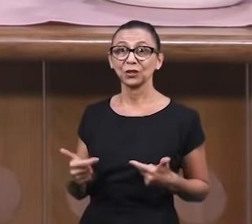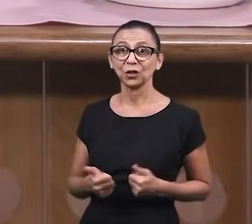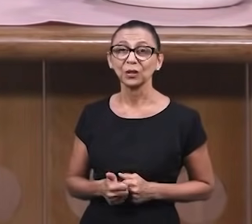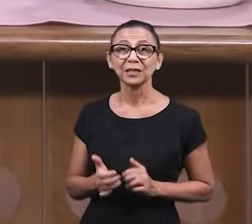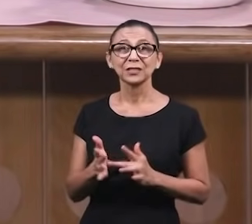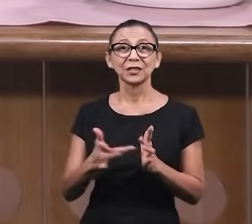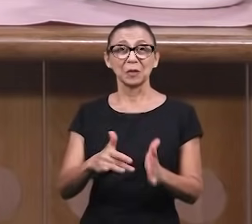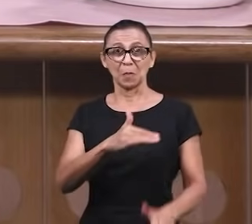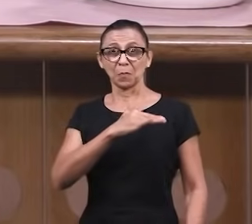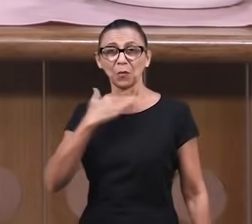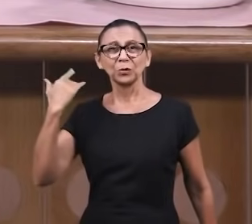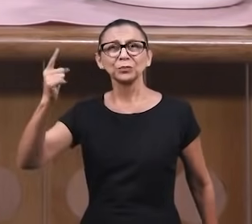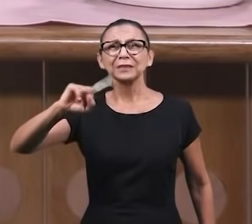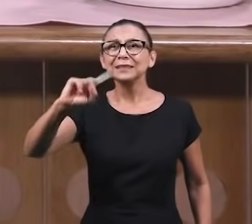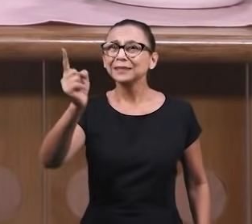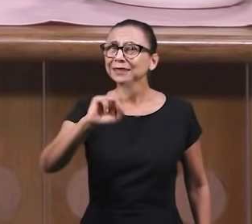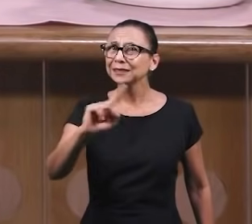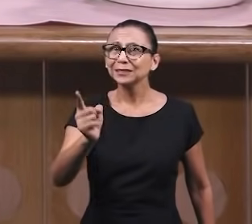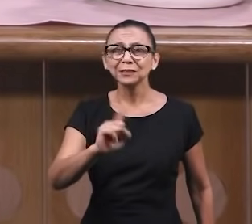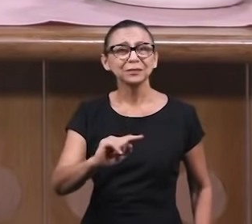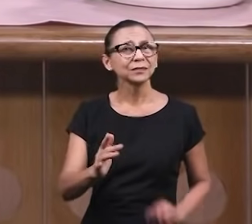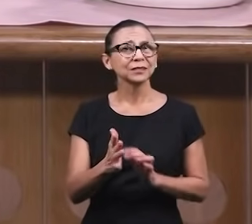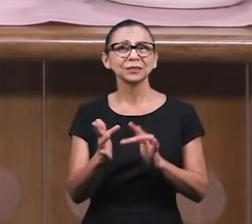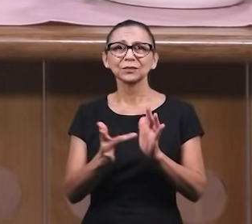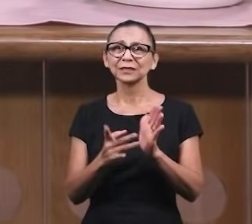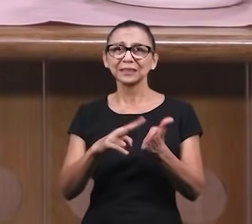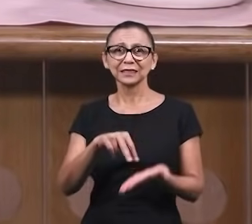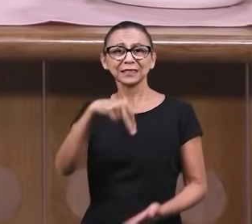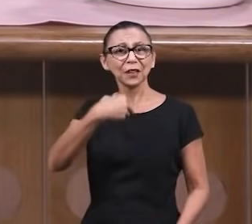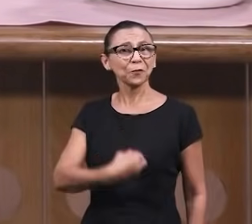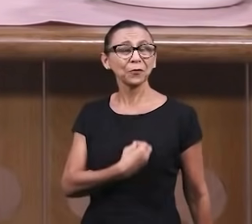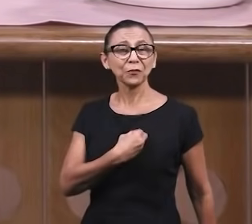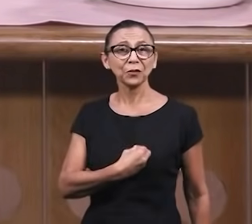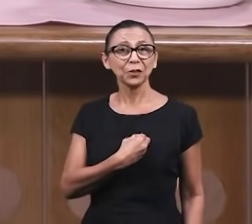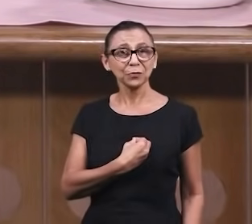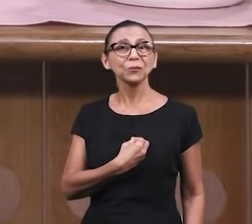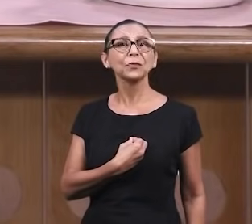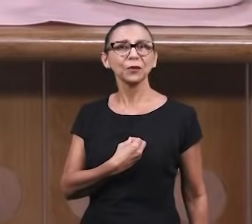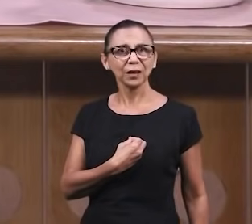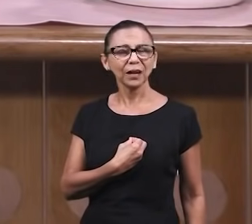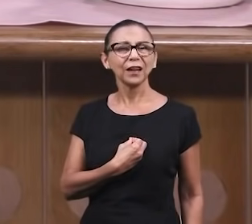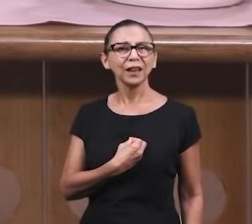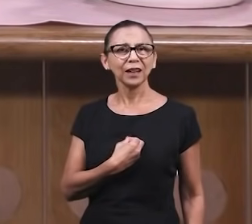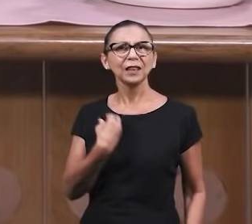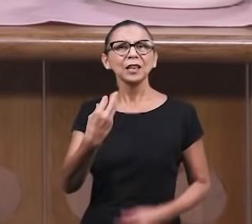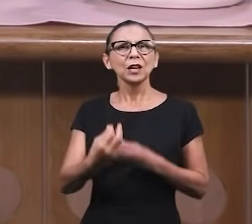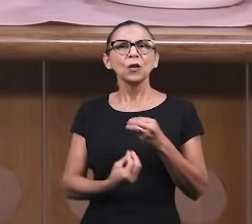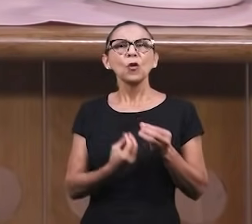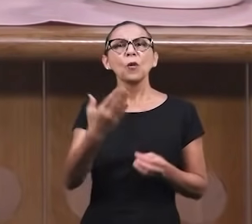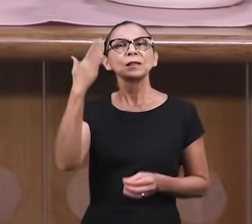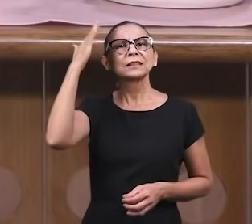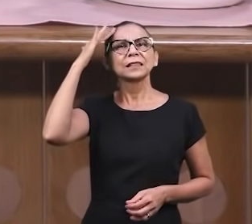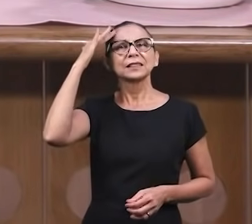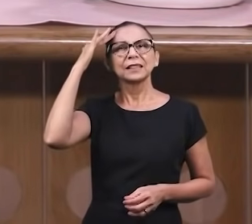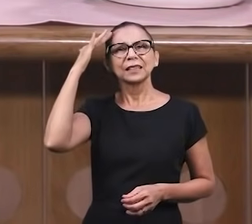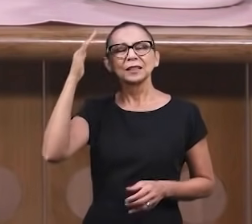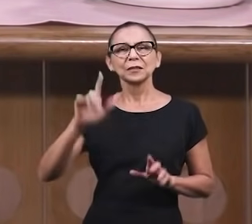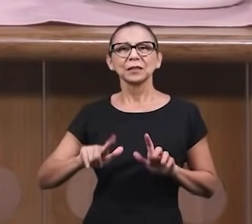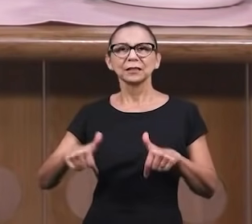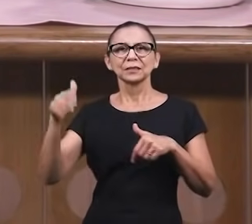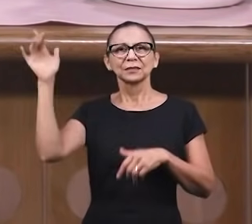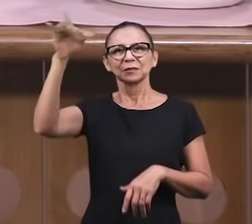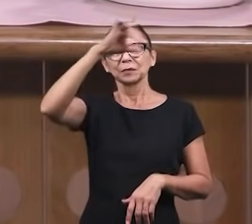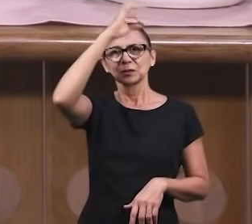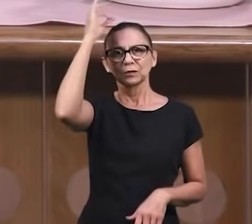está morto, Jesus ressuscitou, Jesus está vivo, e você tem acesso a isso pela operação do Espírito Santo na sua